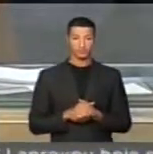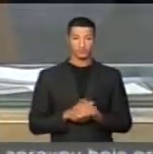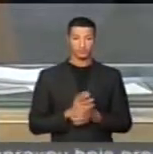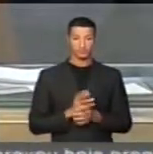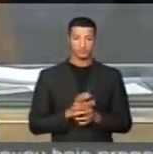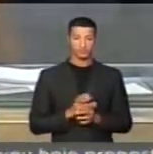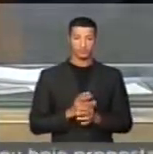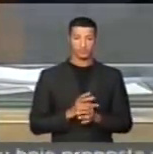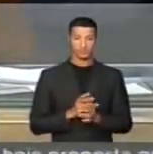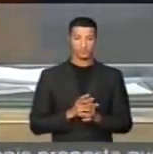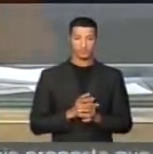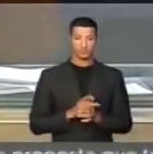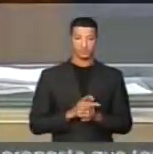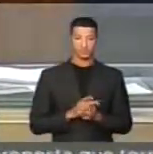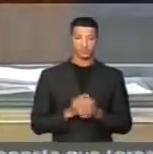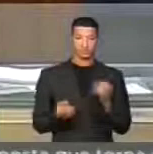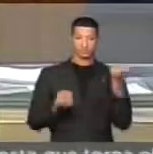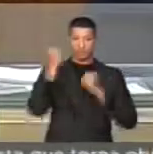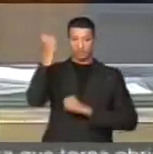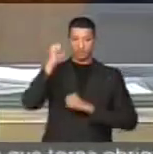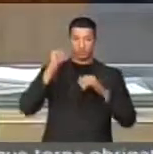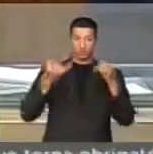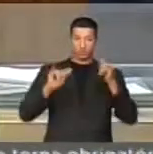a indústria química nacional